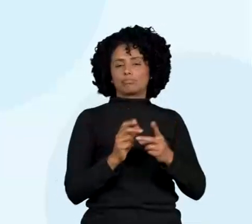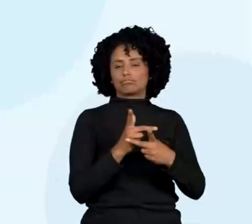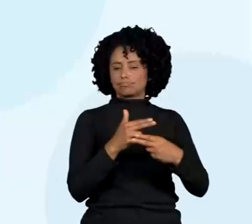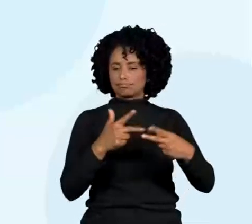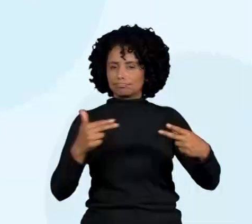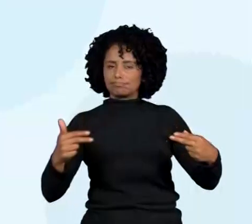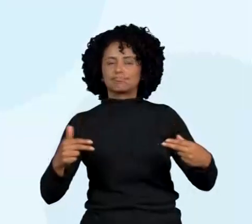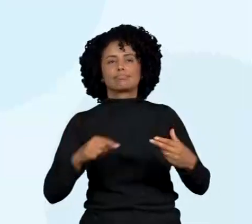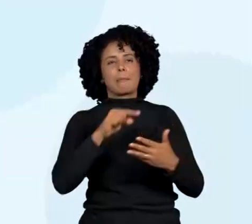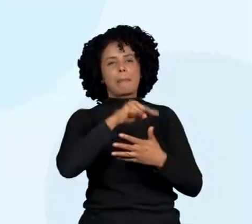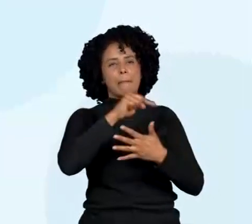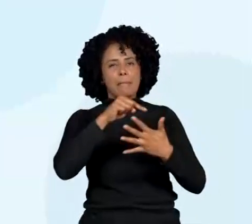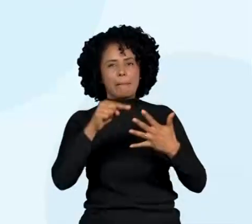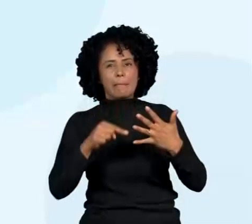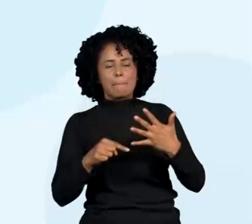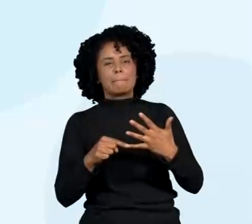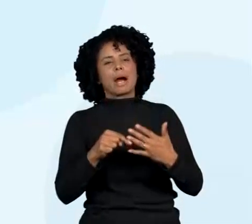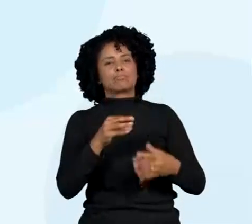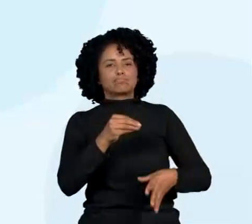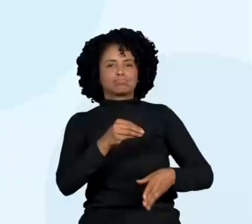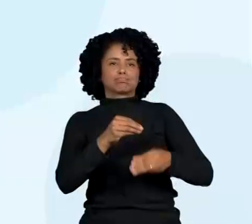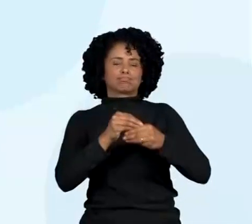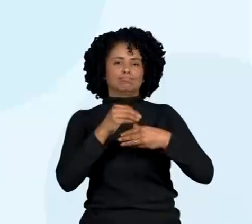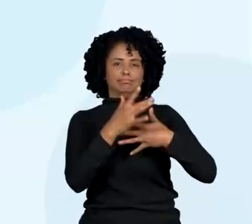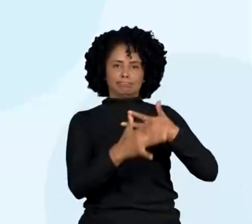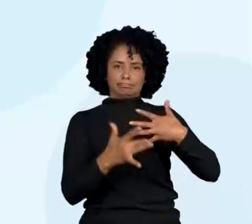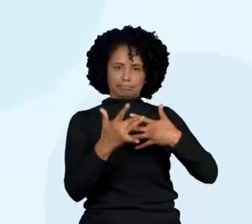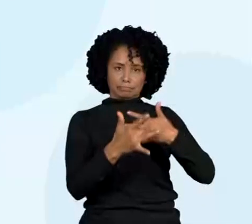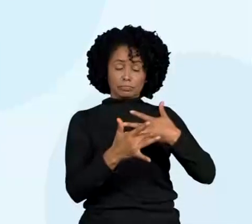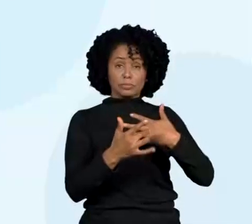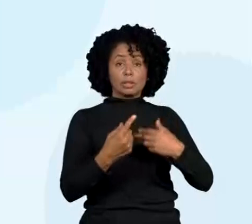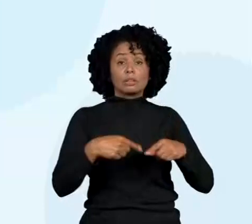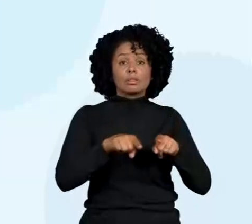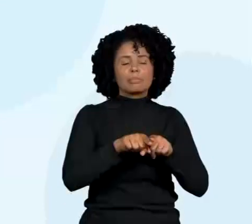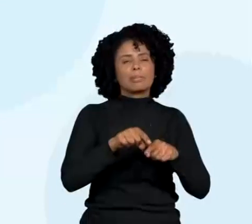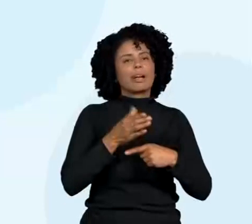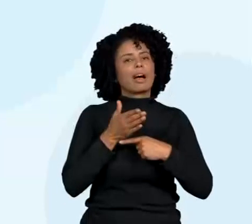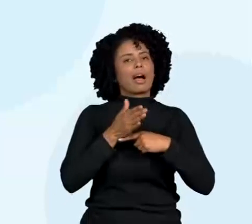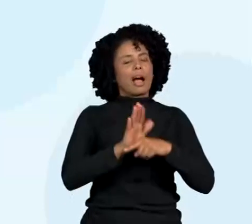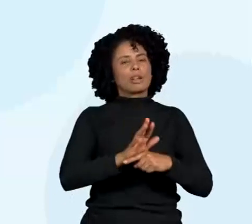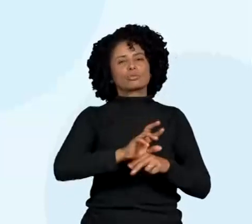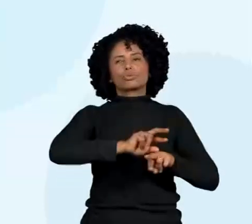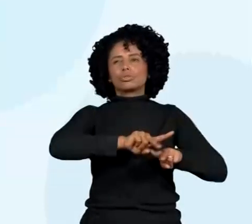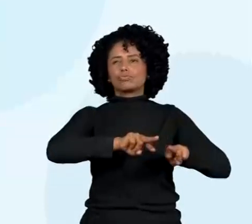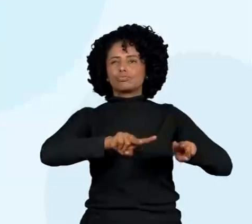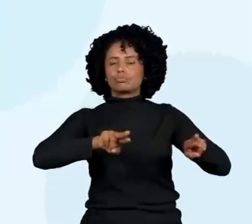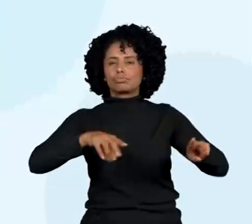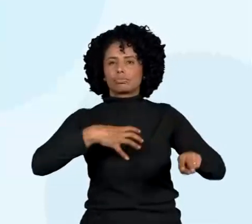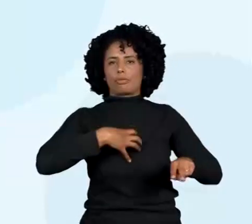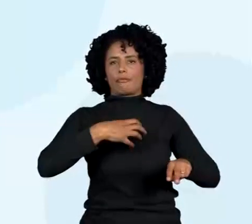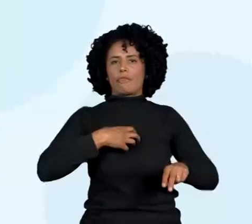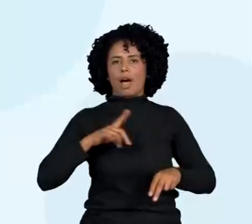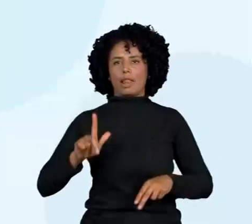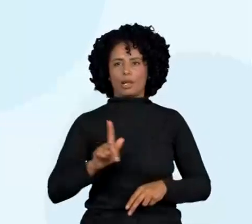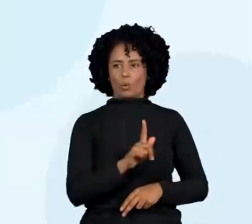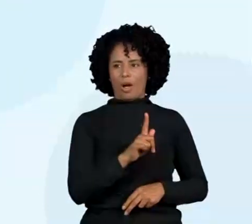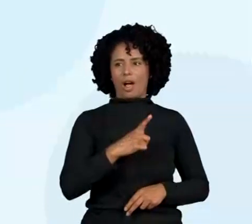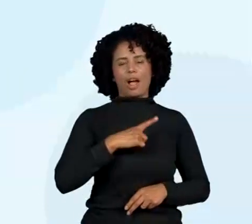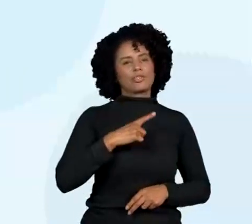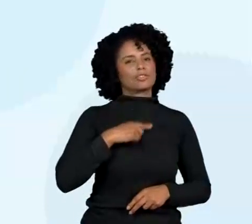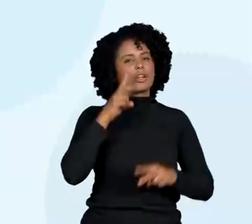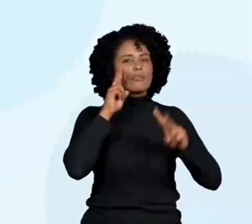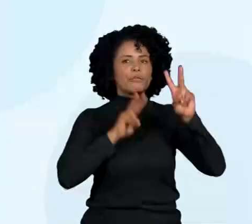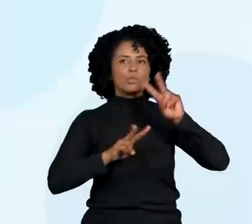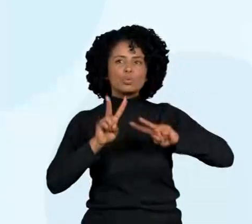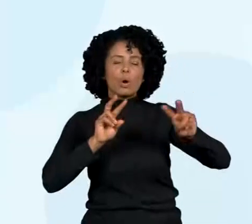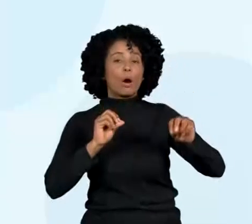eu falei, e nós vimos alguns, pois envolvem o uso de diferentes linguagens, verbal, não verbal,